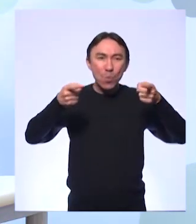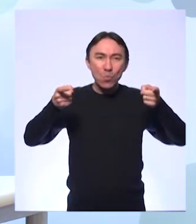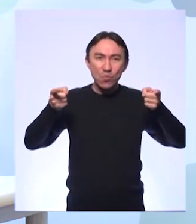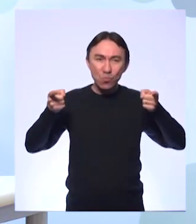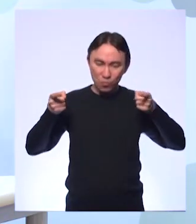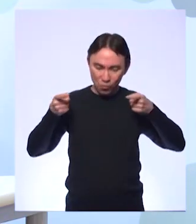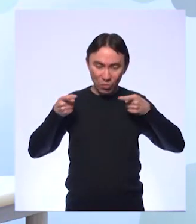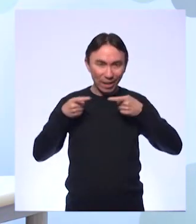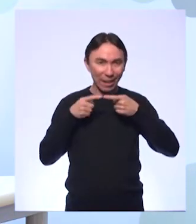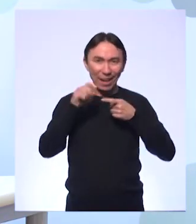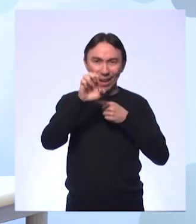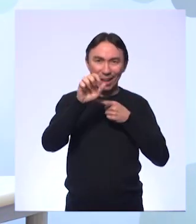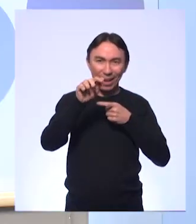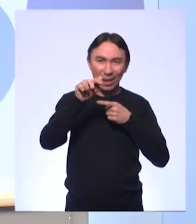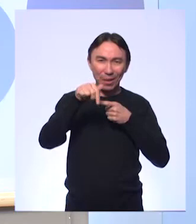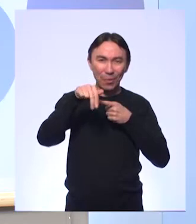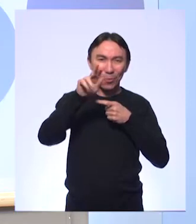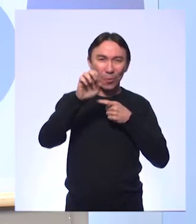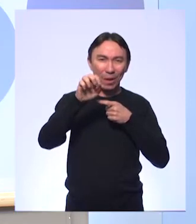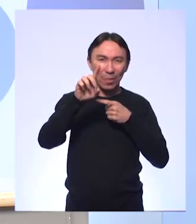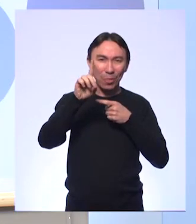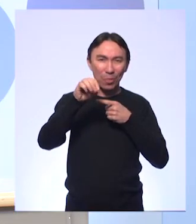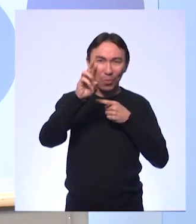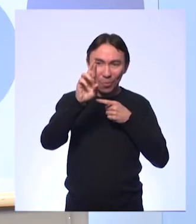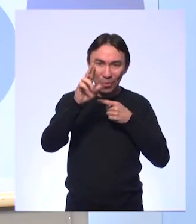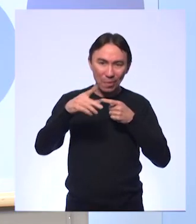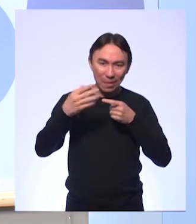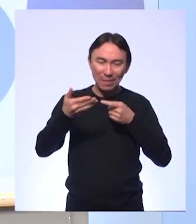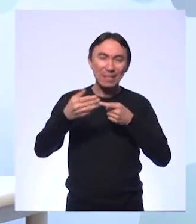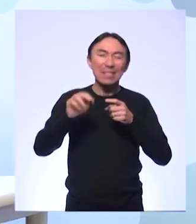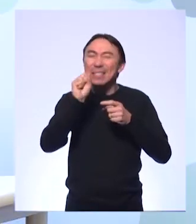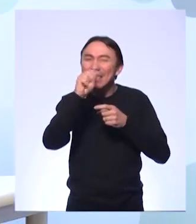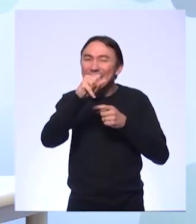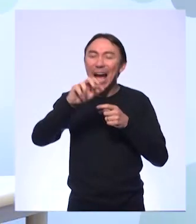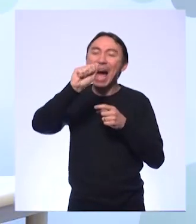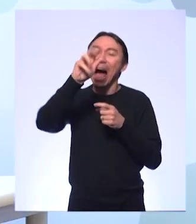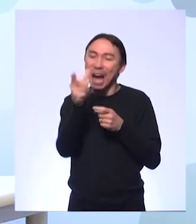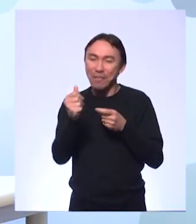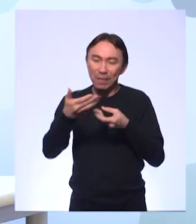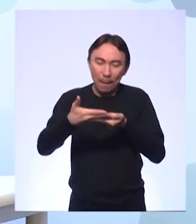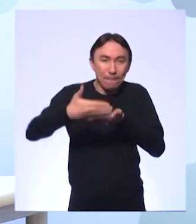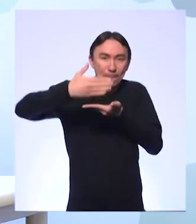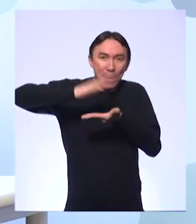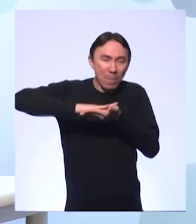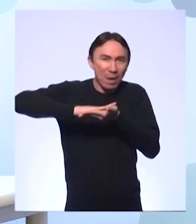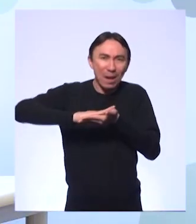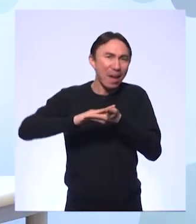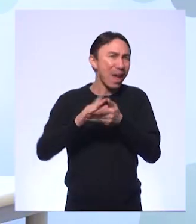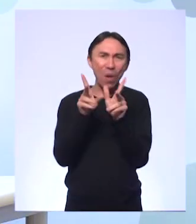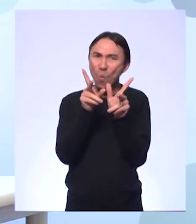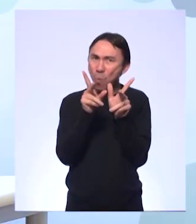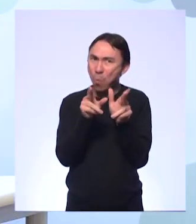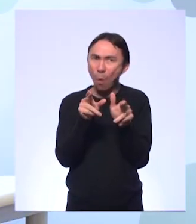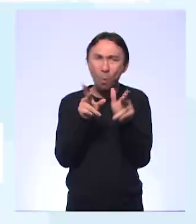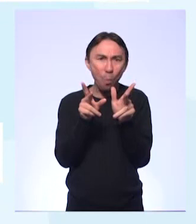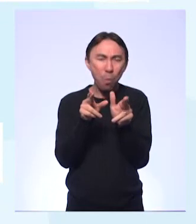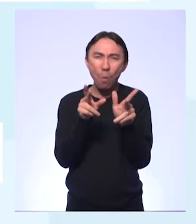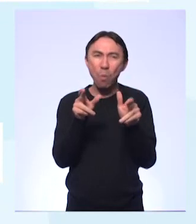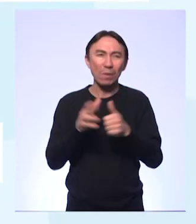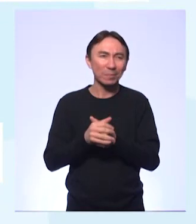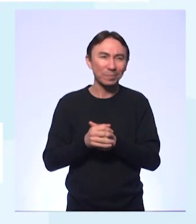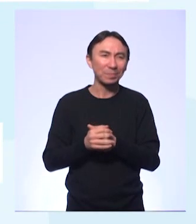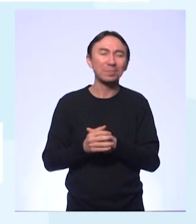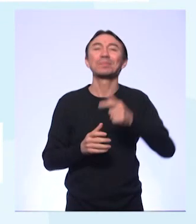sul. Parece que é um espelho, né? É muito curioso, bem interessante. Vamos ver aí o próximo mapa aí que também tem essa curiosidade